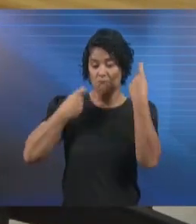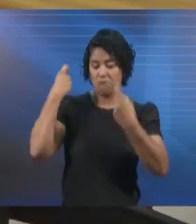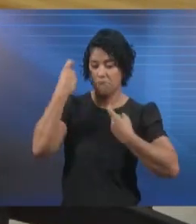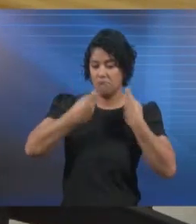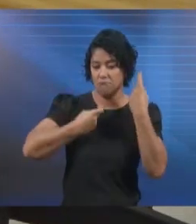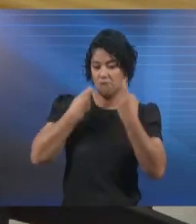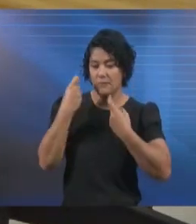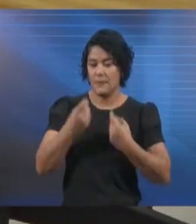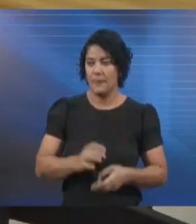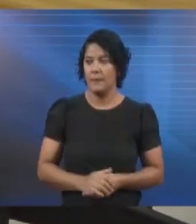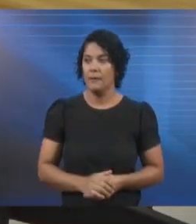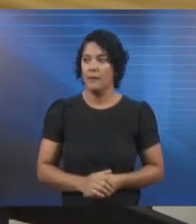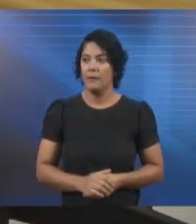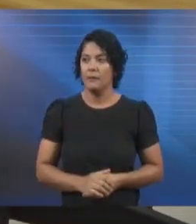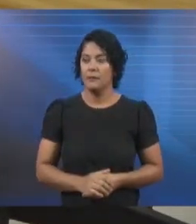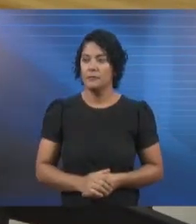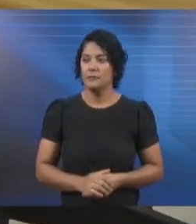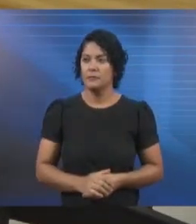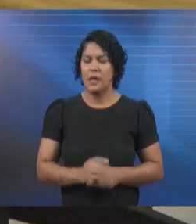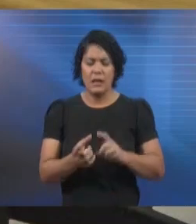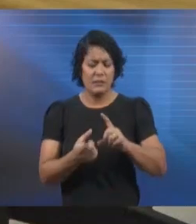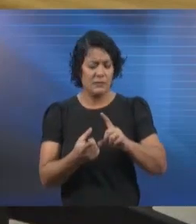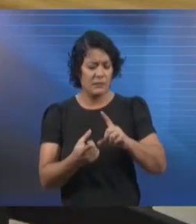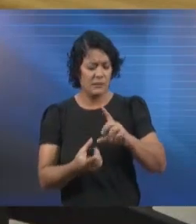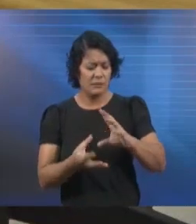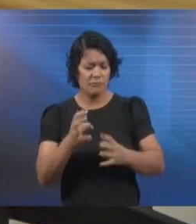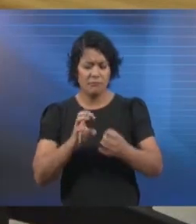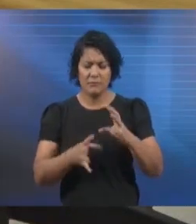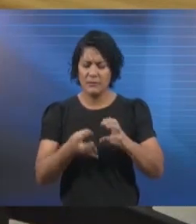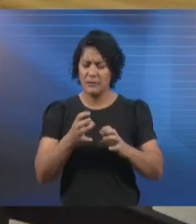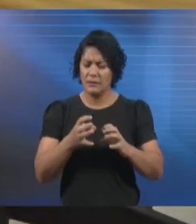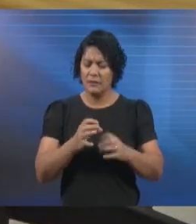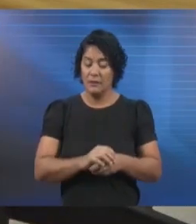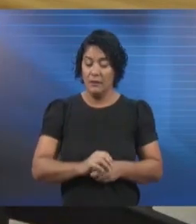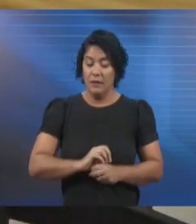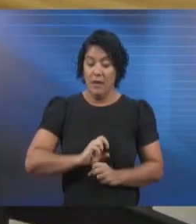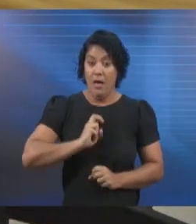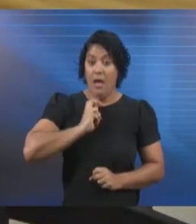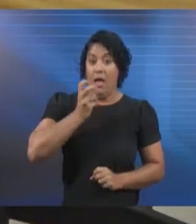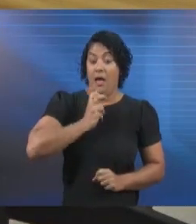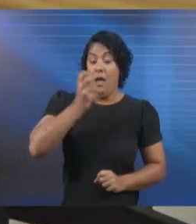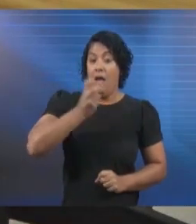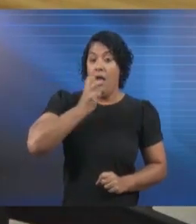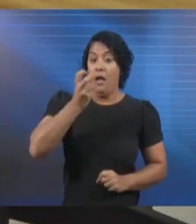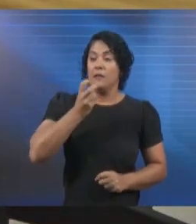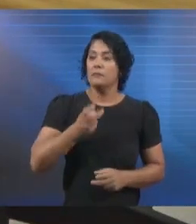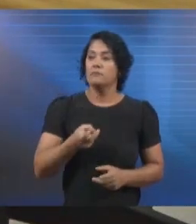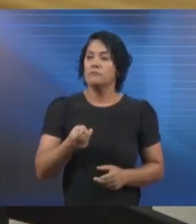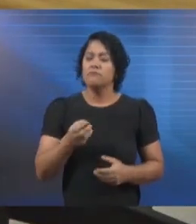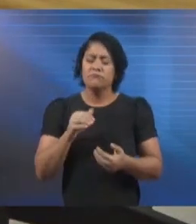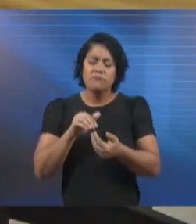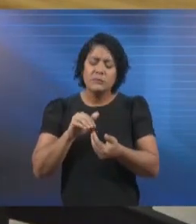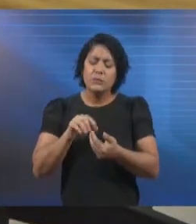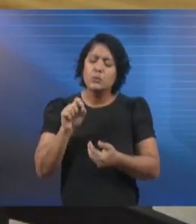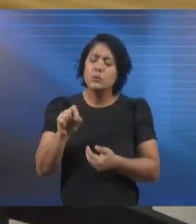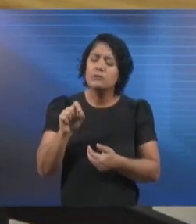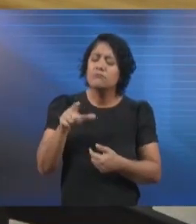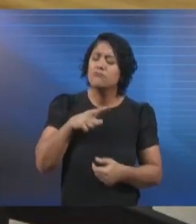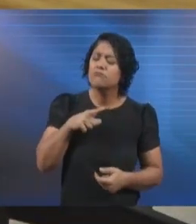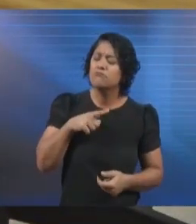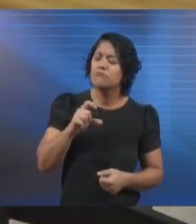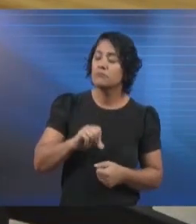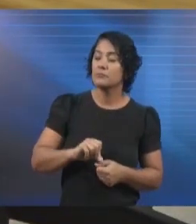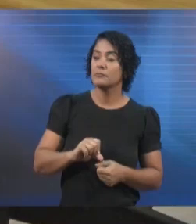porque a discussão Em algum momento pareceu um pouco estéril porque há um consenso o que nós temos que